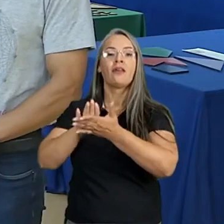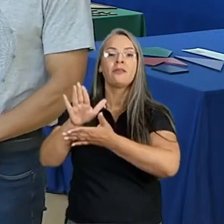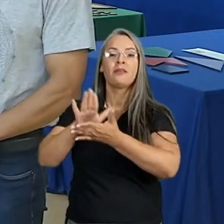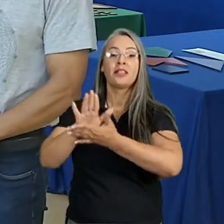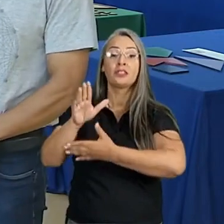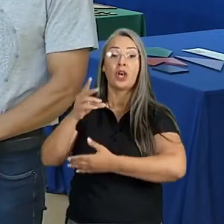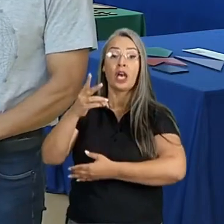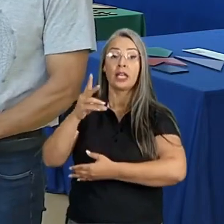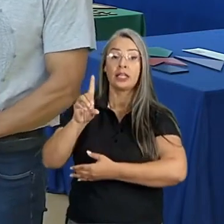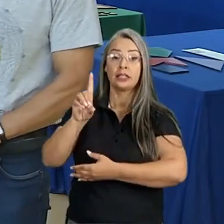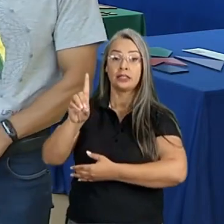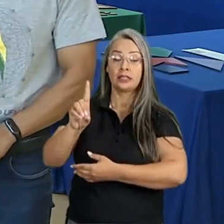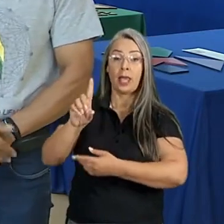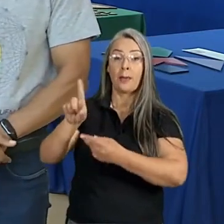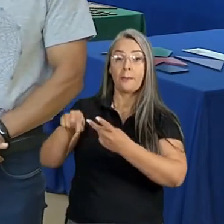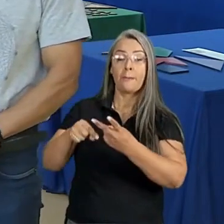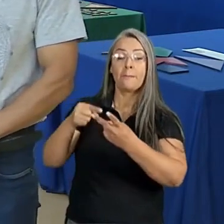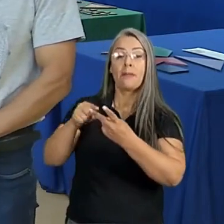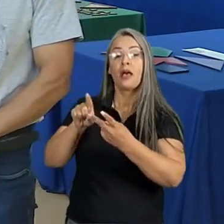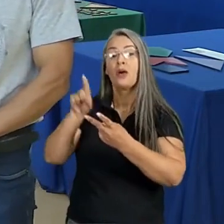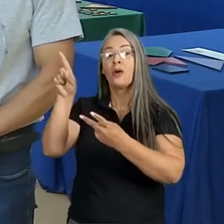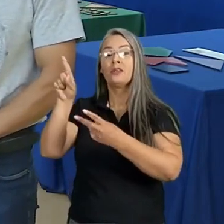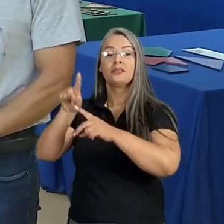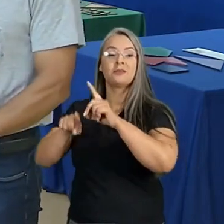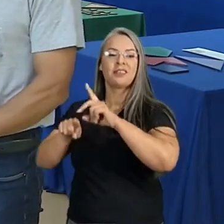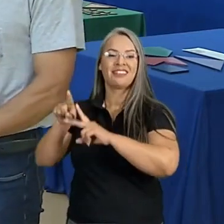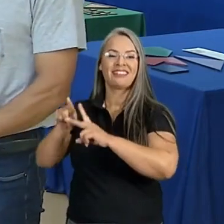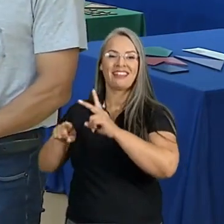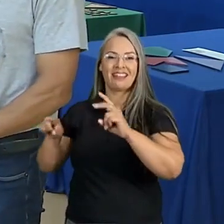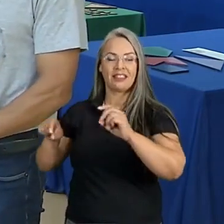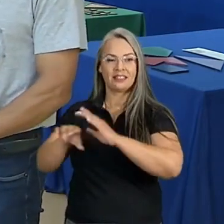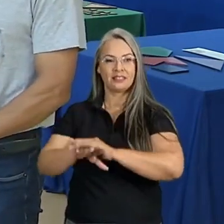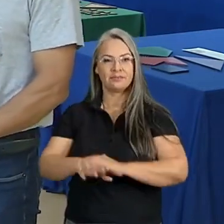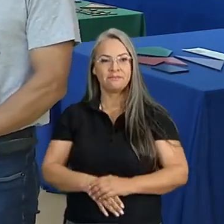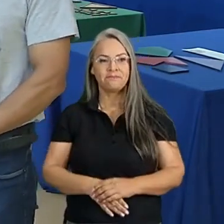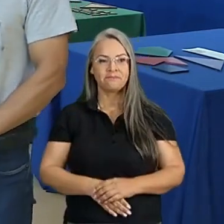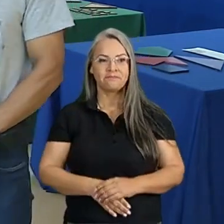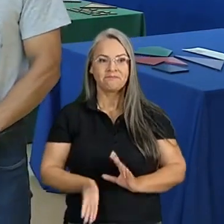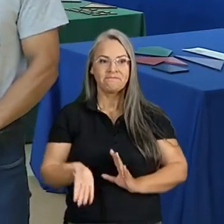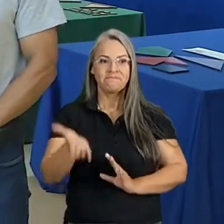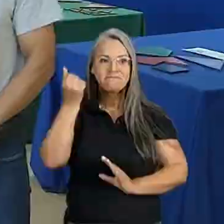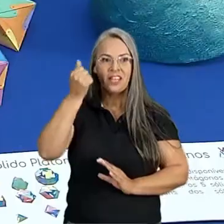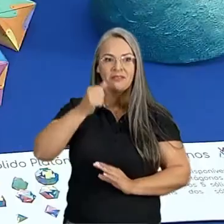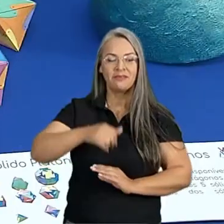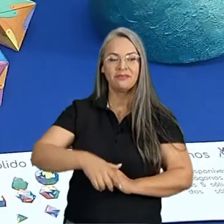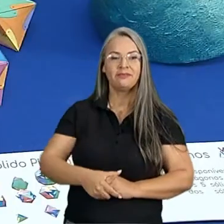materiais que a gente produz aqui que temos produzido ao longo dos anos Então tá vamos lá vamos lá